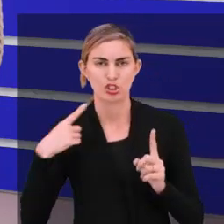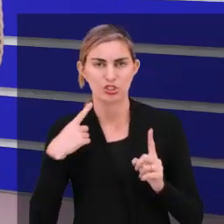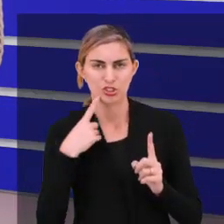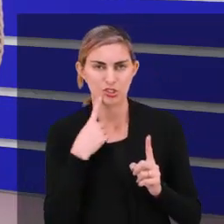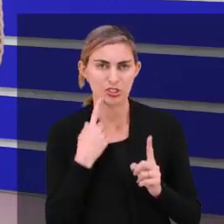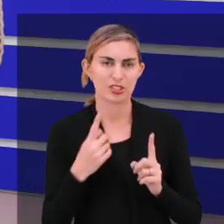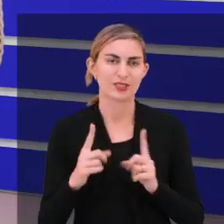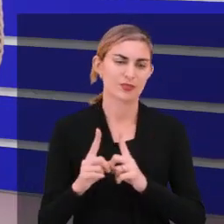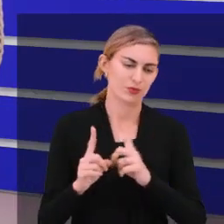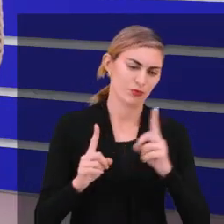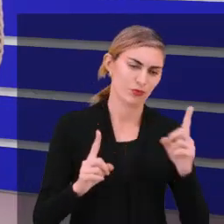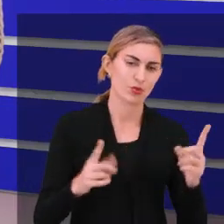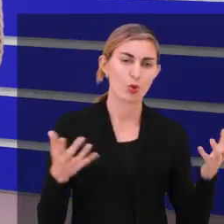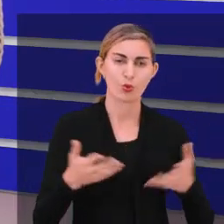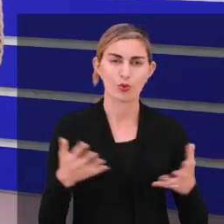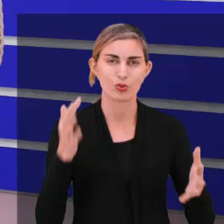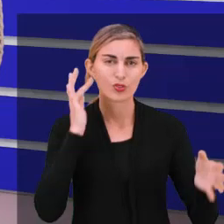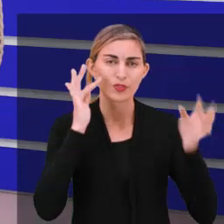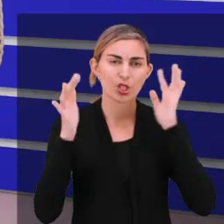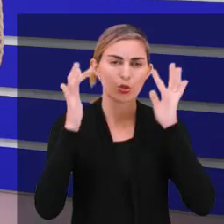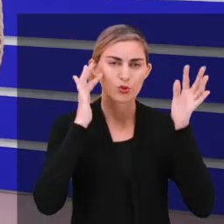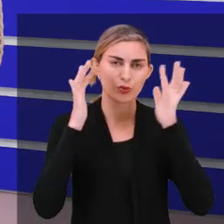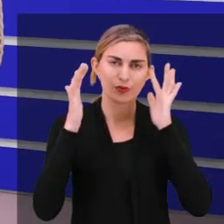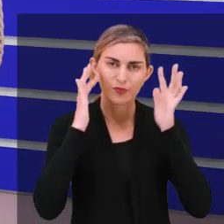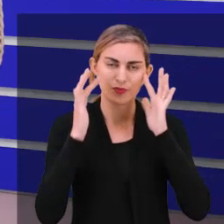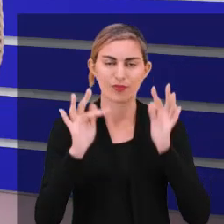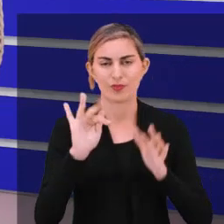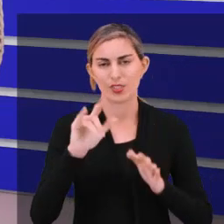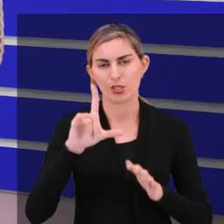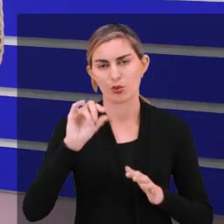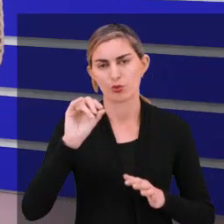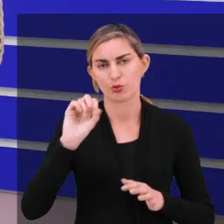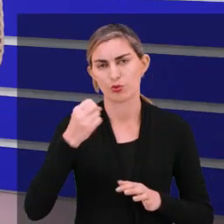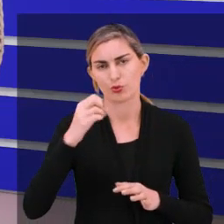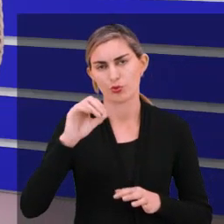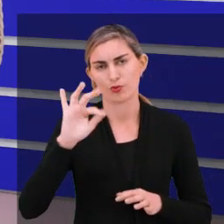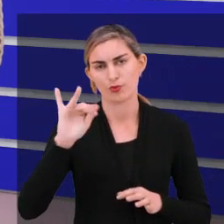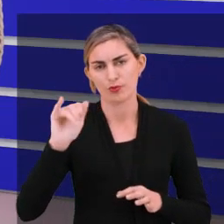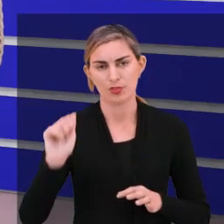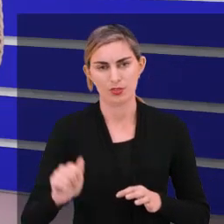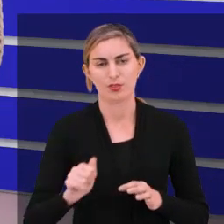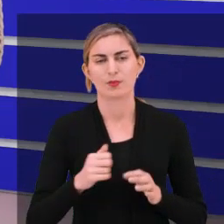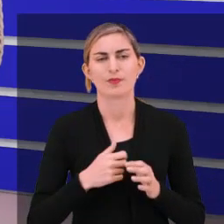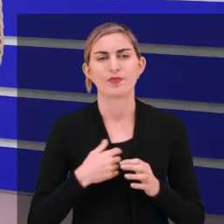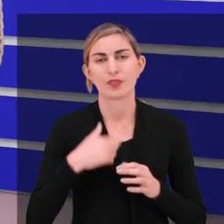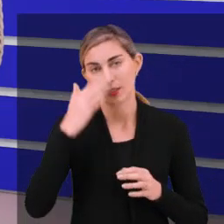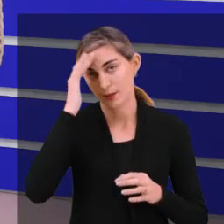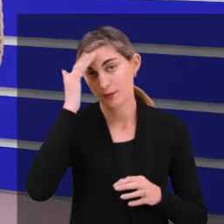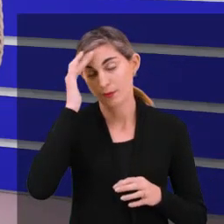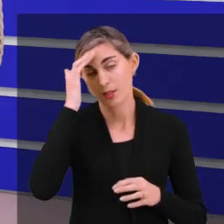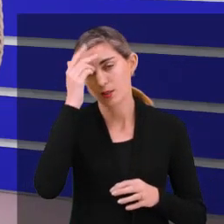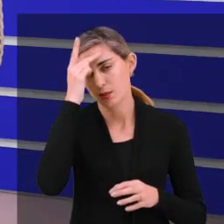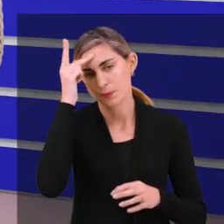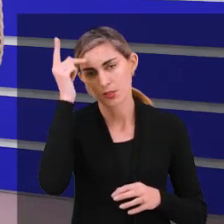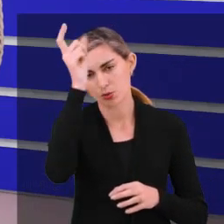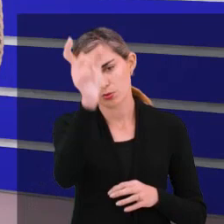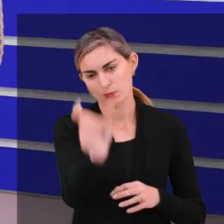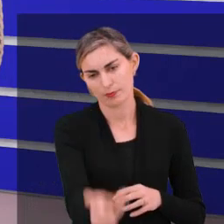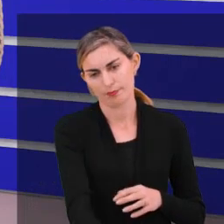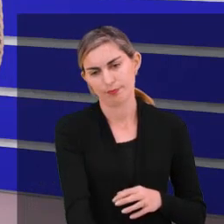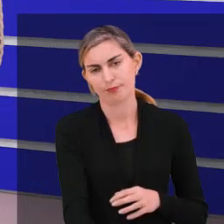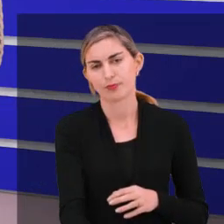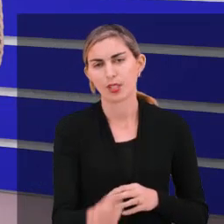entender a CNV. Hoje eu vivo a filosofia, né? Que é entender a